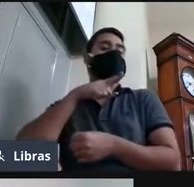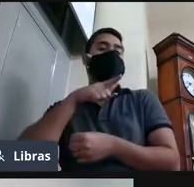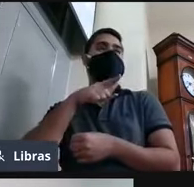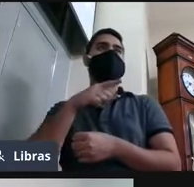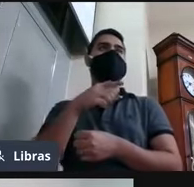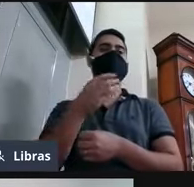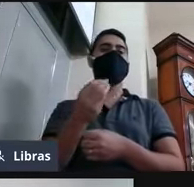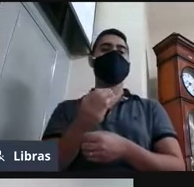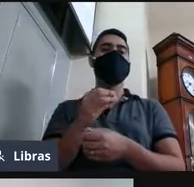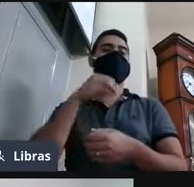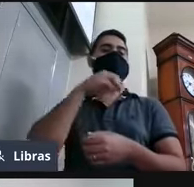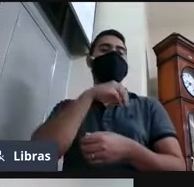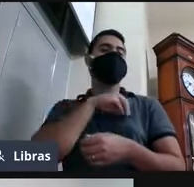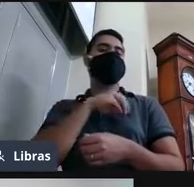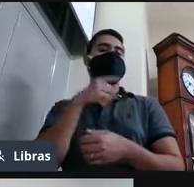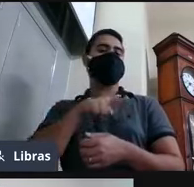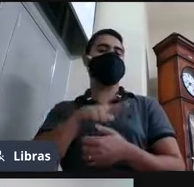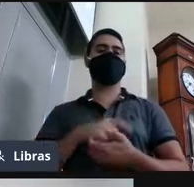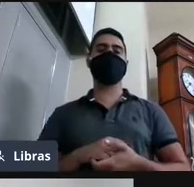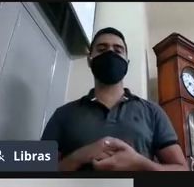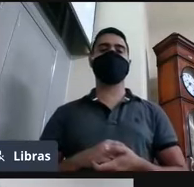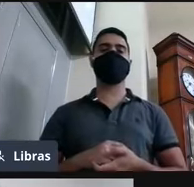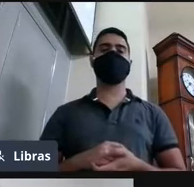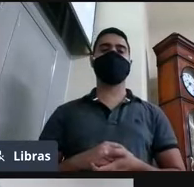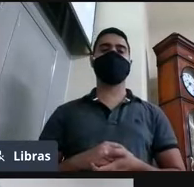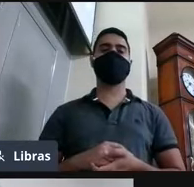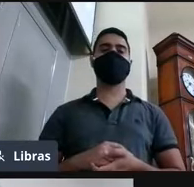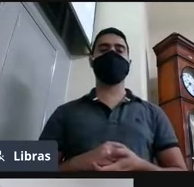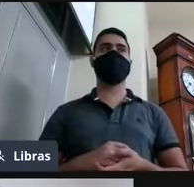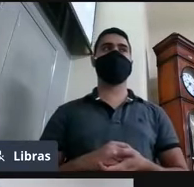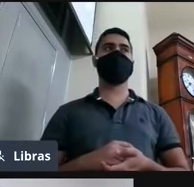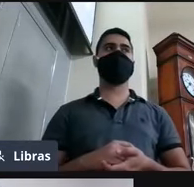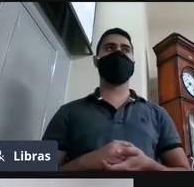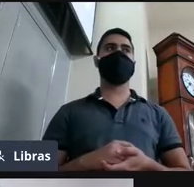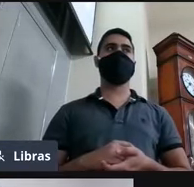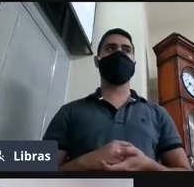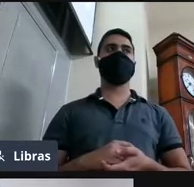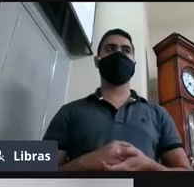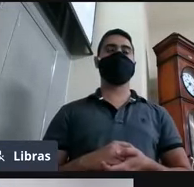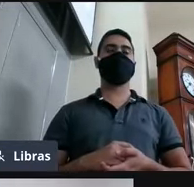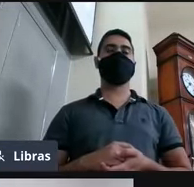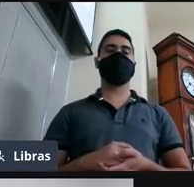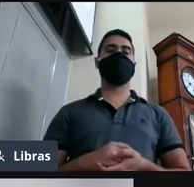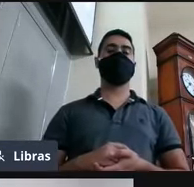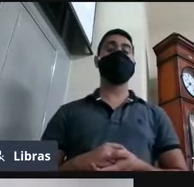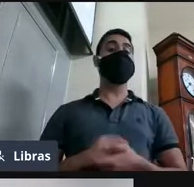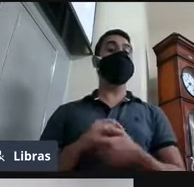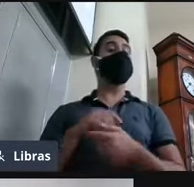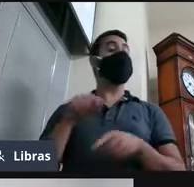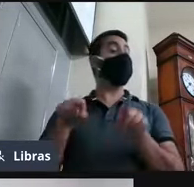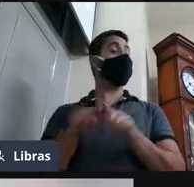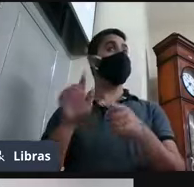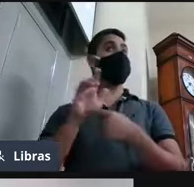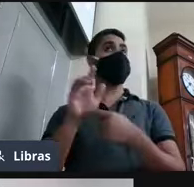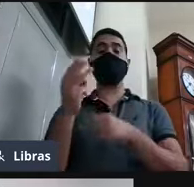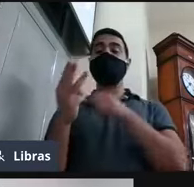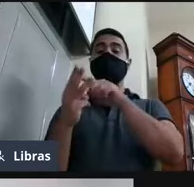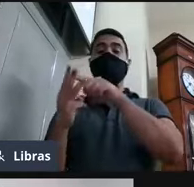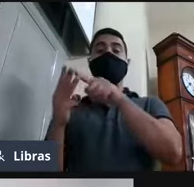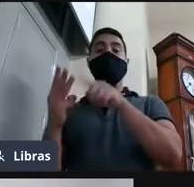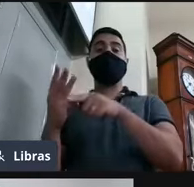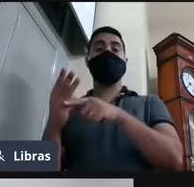cobrir. Então, não consegue cobrir. Ele apresentou, na defesa aqui, 3 depósitos